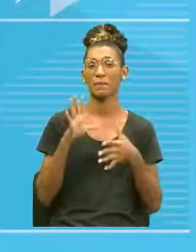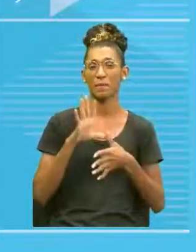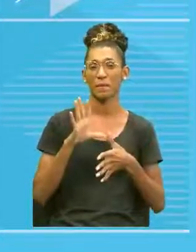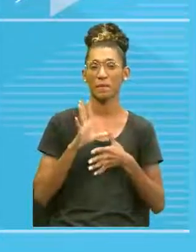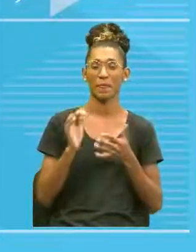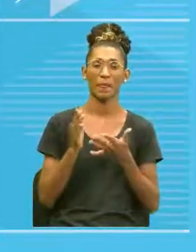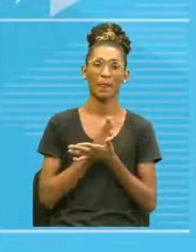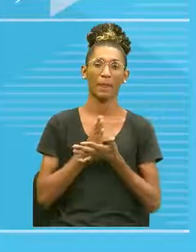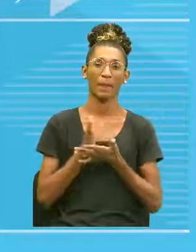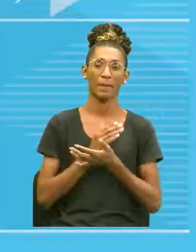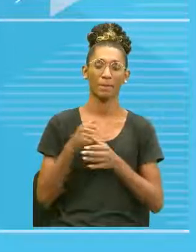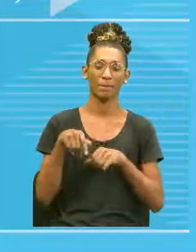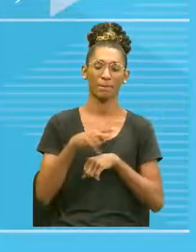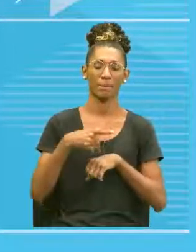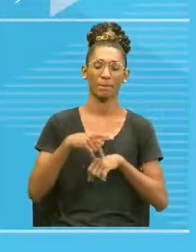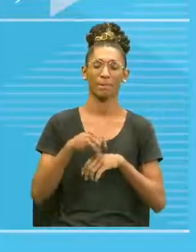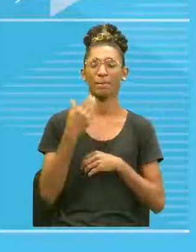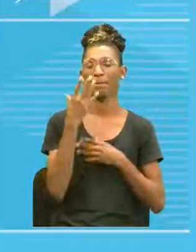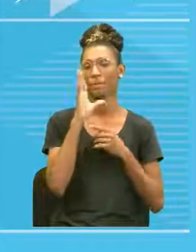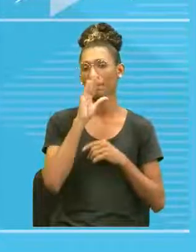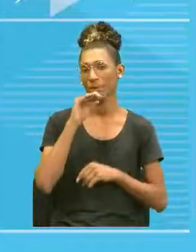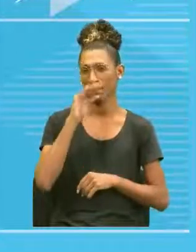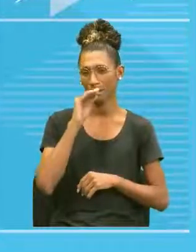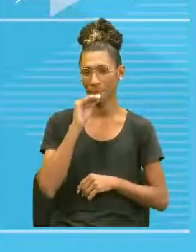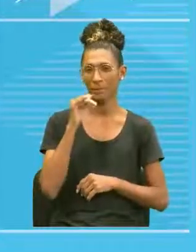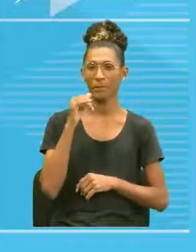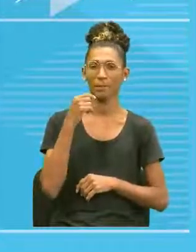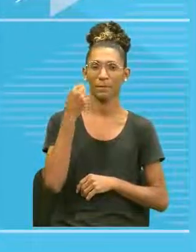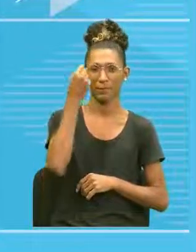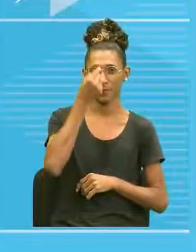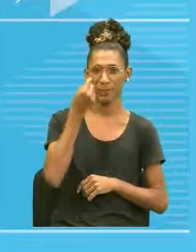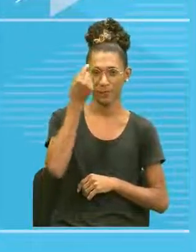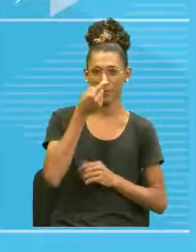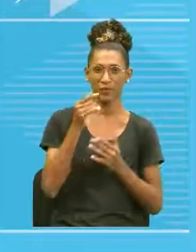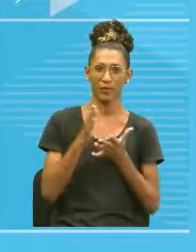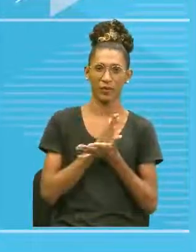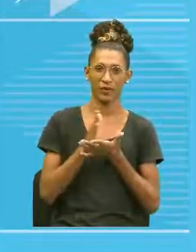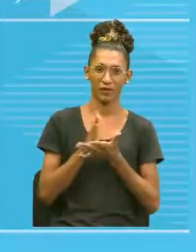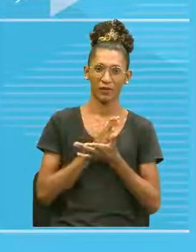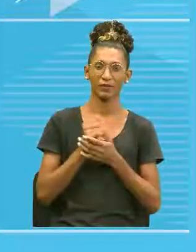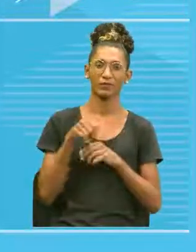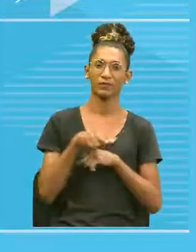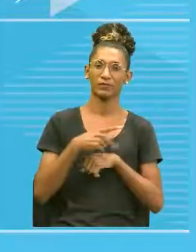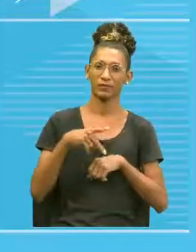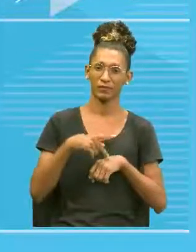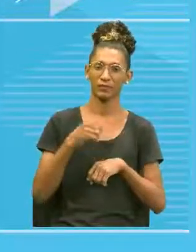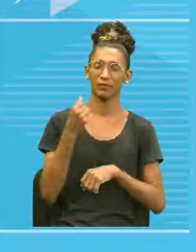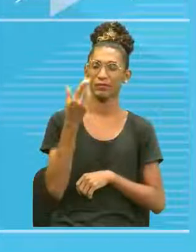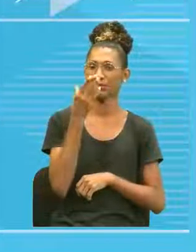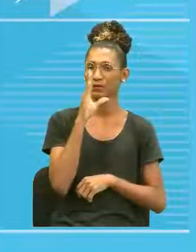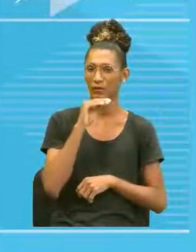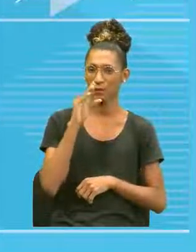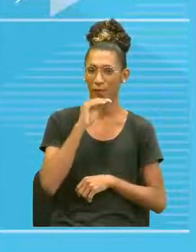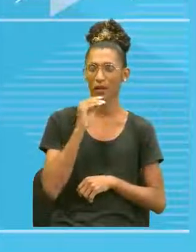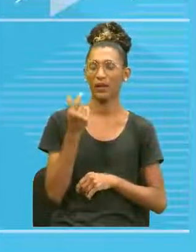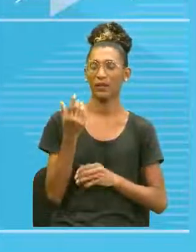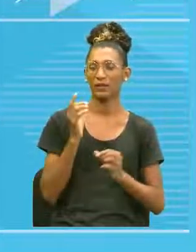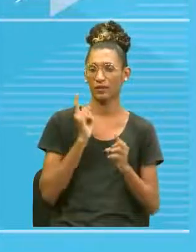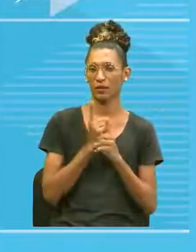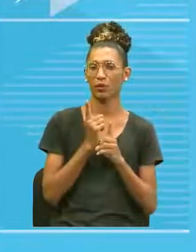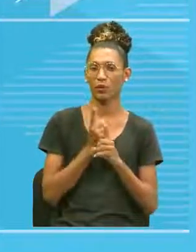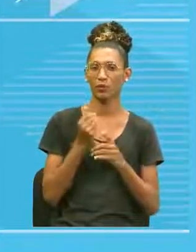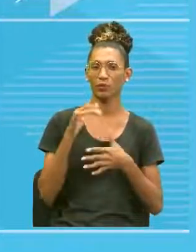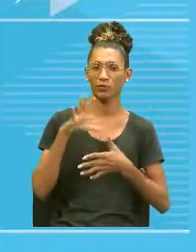dos países que abrem espanhol que falam espanhol que abra no espanhol né A maioria dos países que falam espanhol estão na